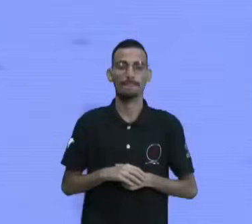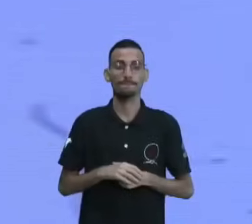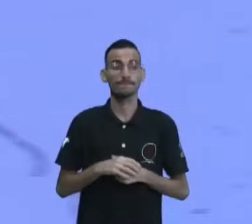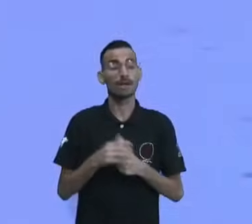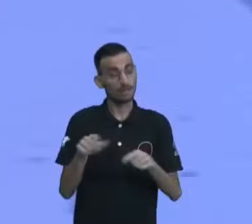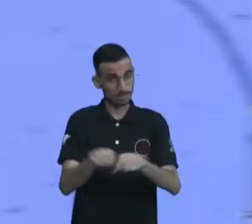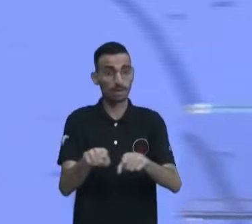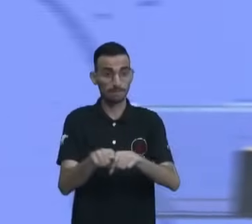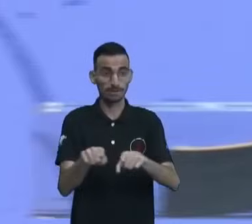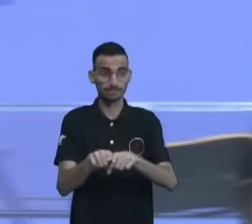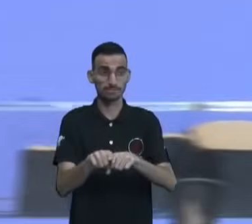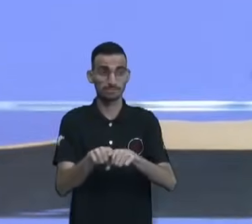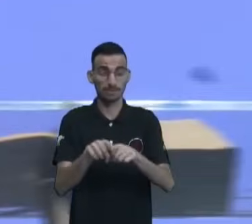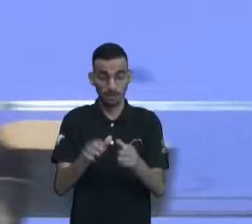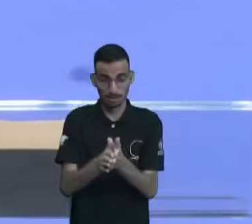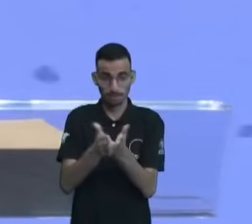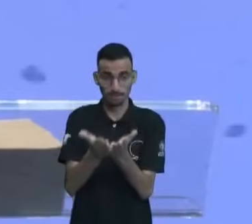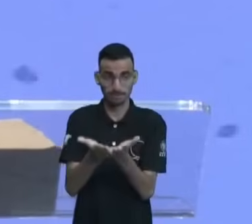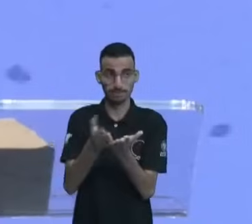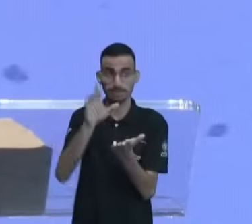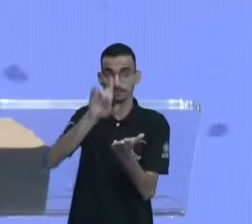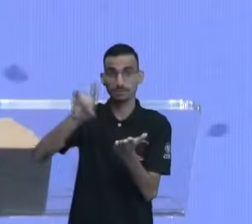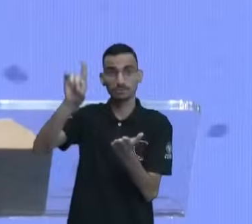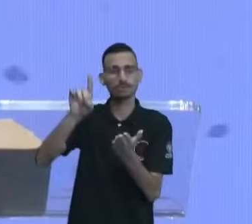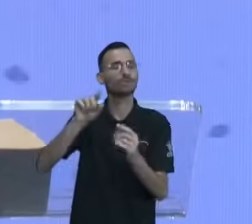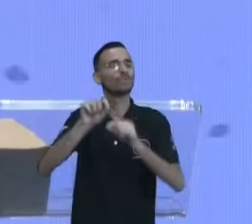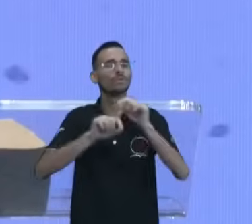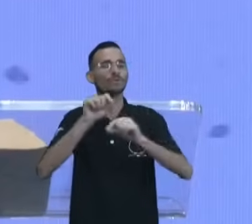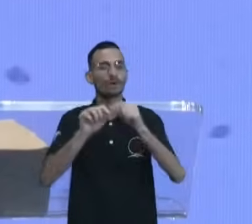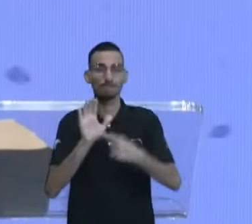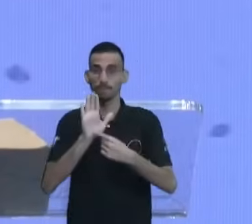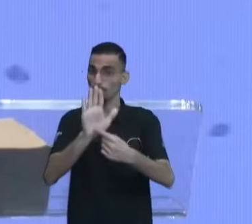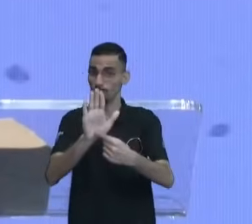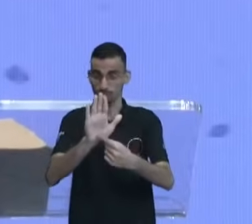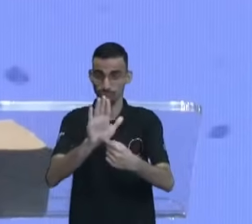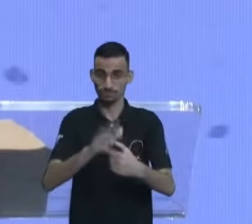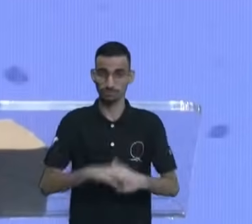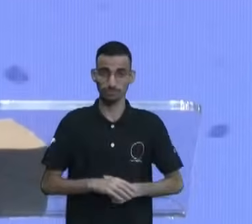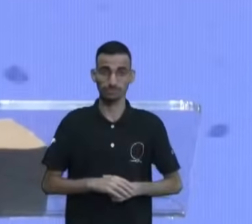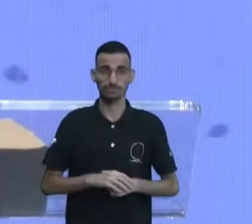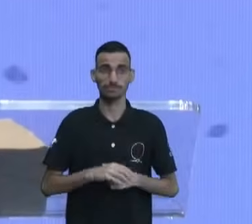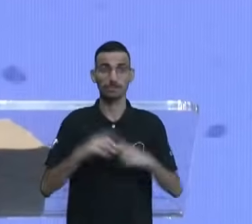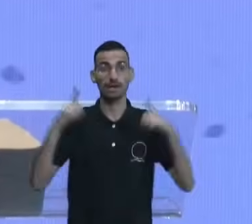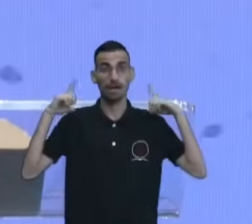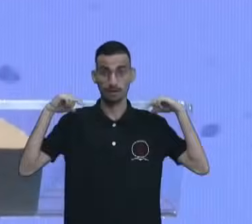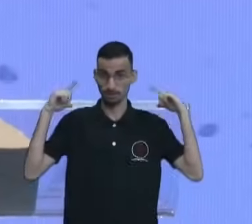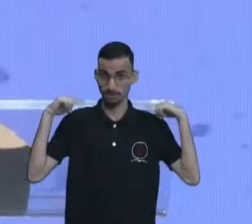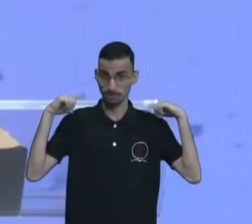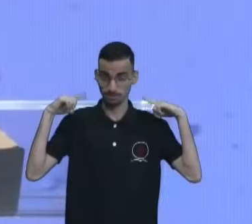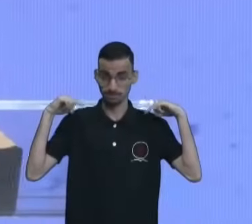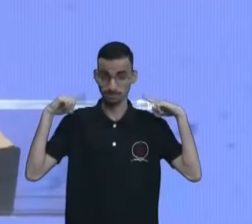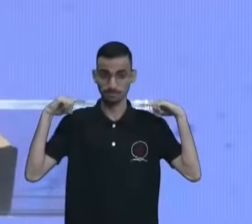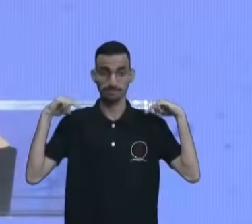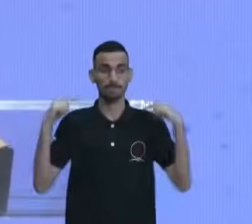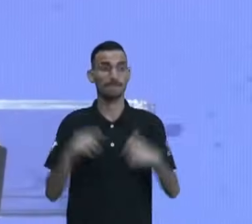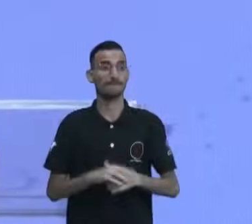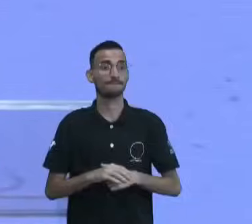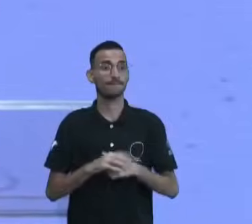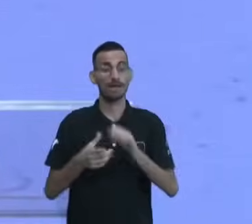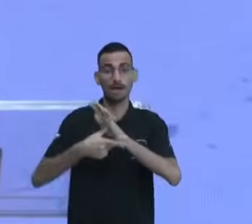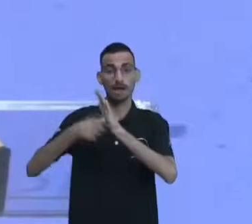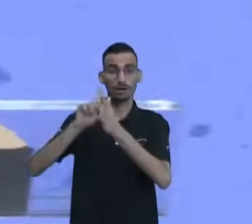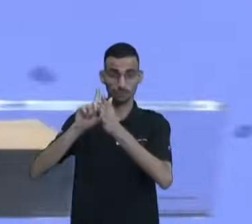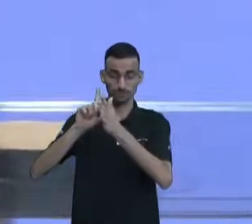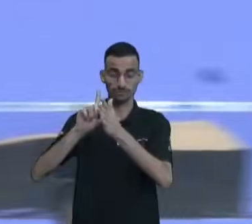rei mostra quem era Lúcifer antes da queda o aferidor da medida